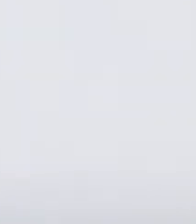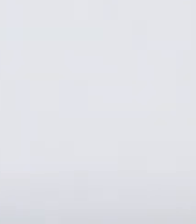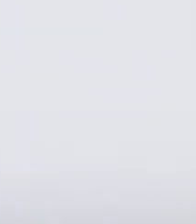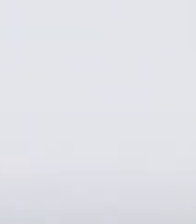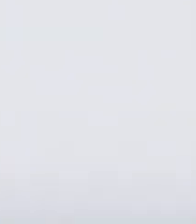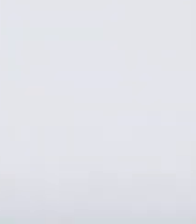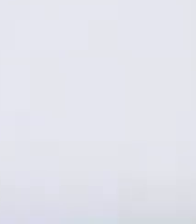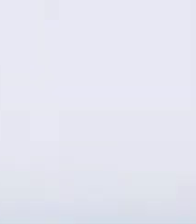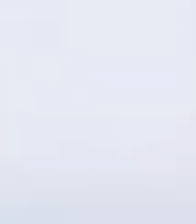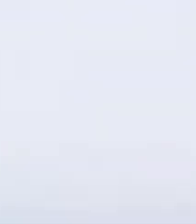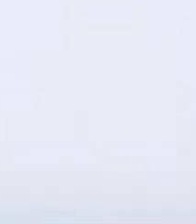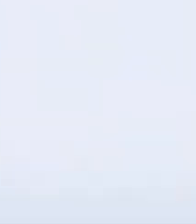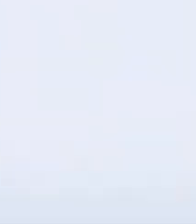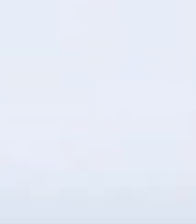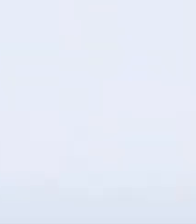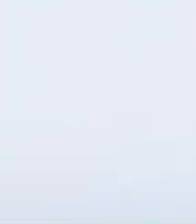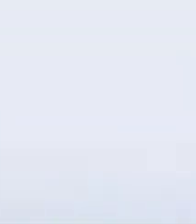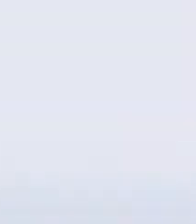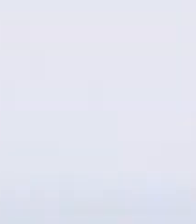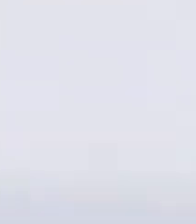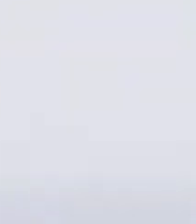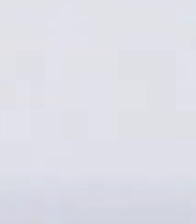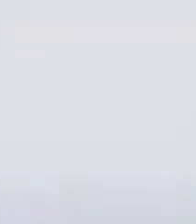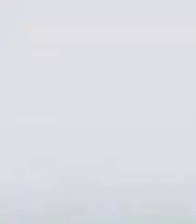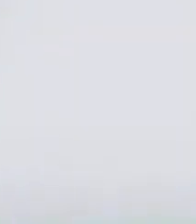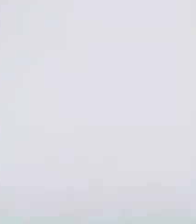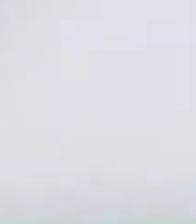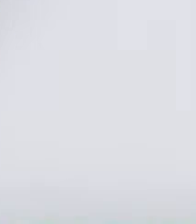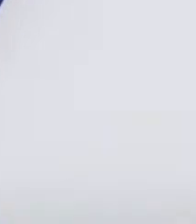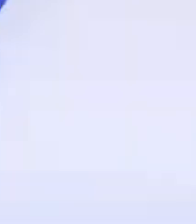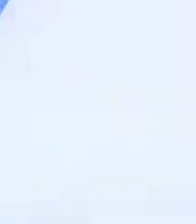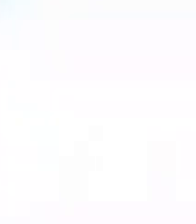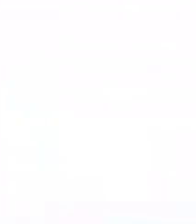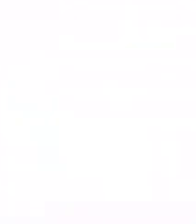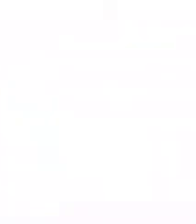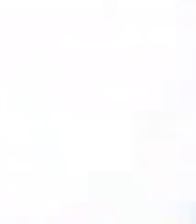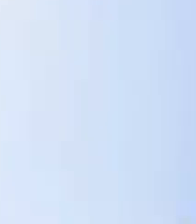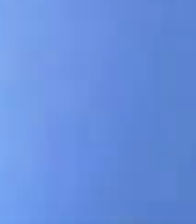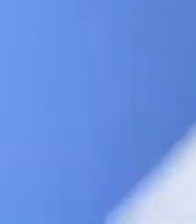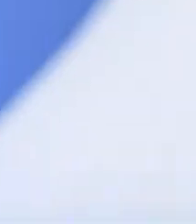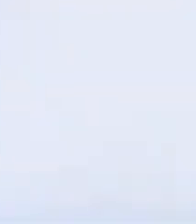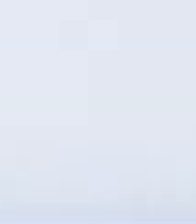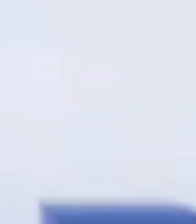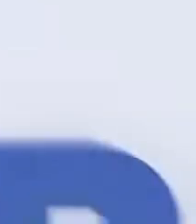E aí E aí